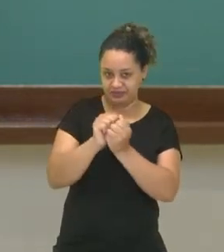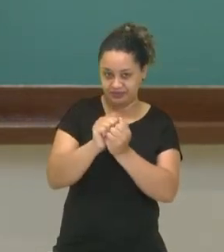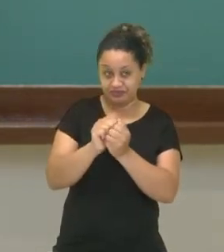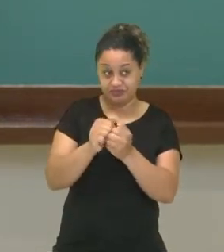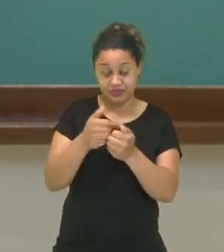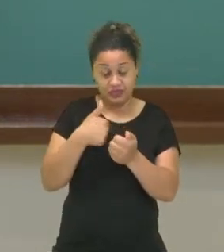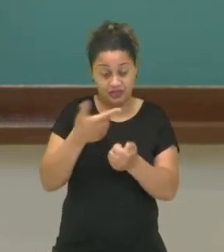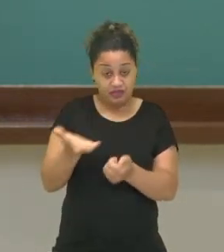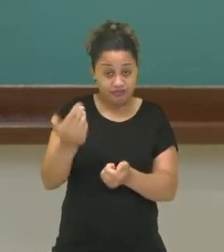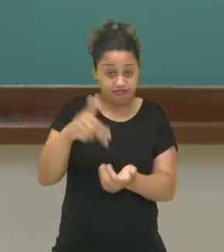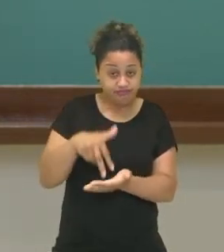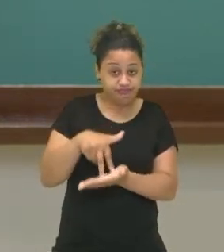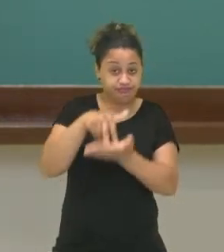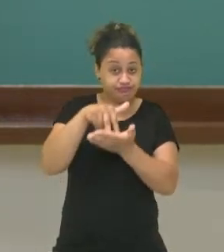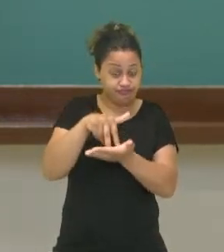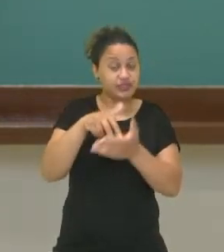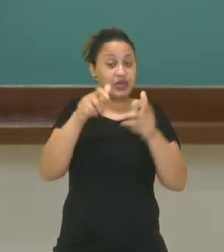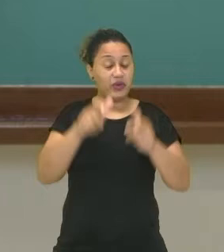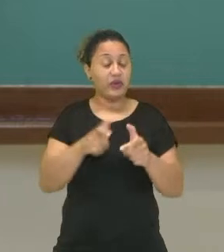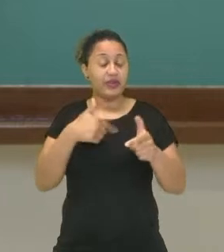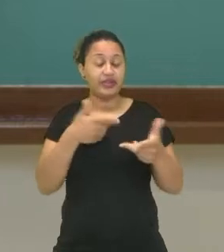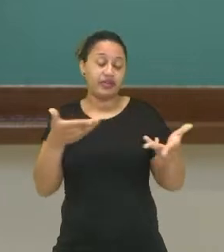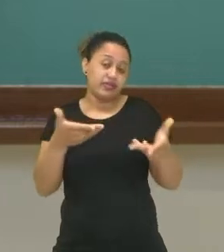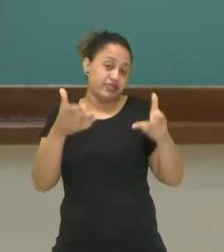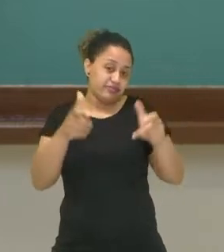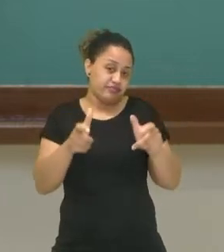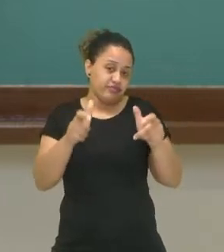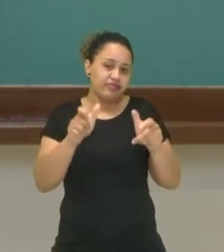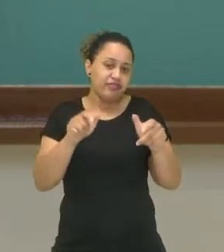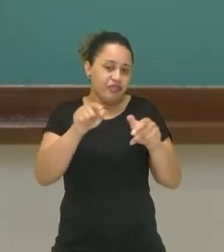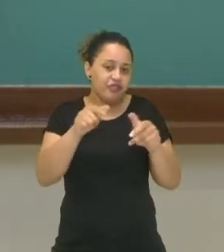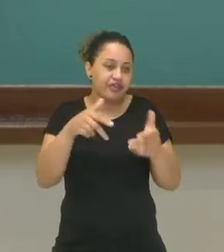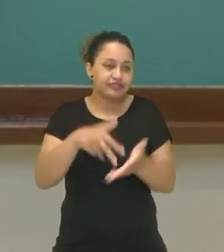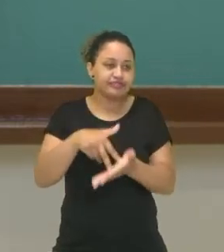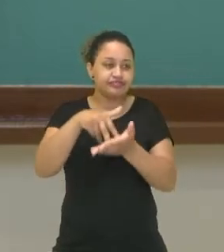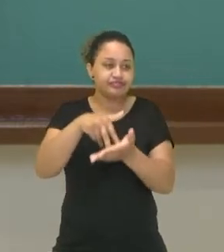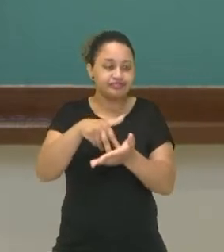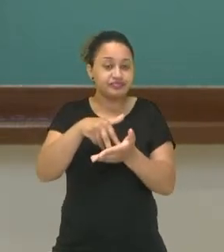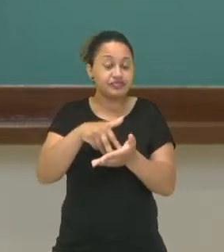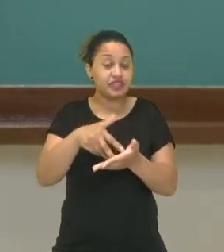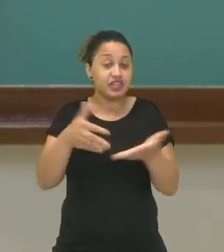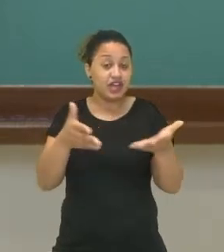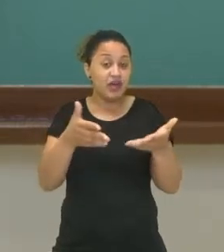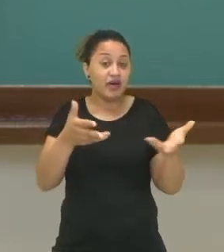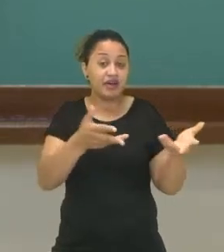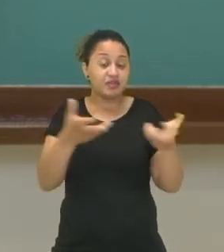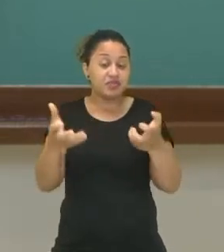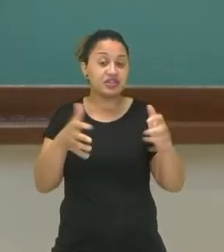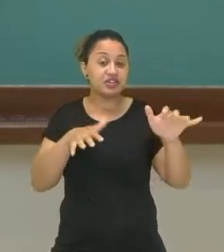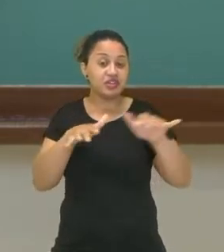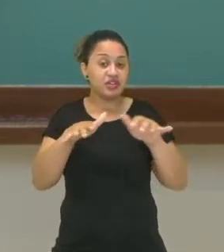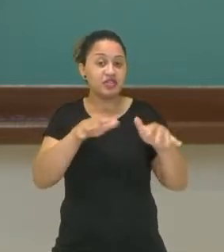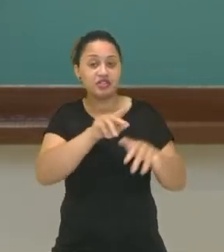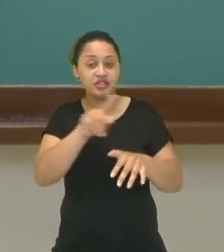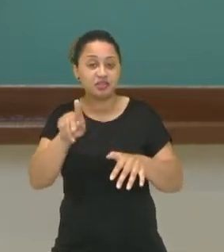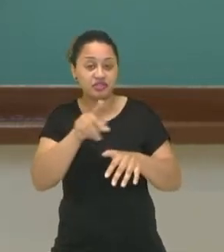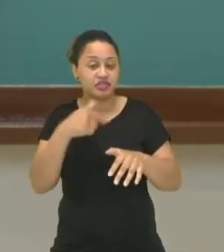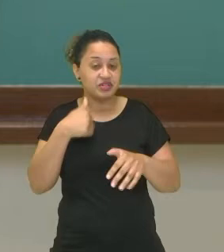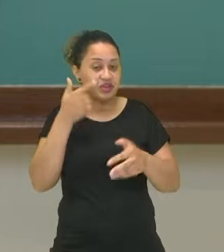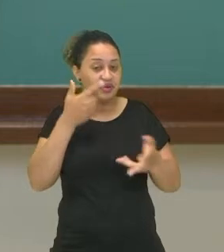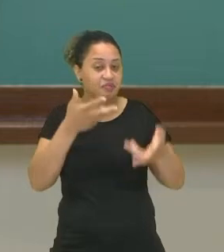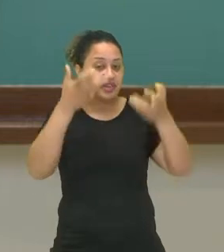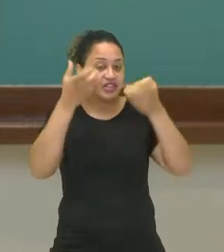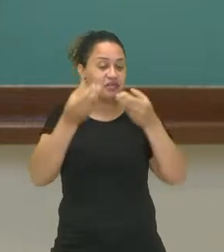vocês levantem do lugar onde vocês estão e vamos lá. Entrelacem os dedos lá na frente,